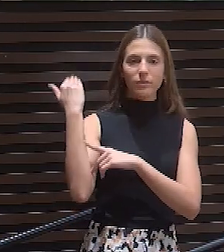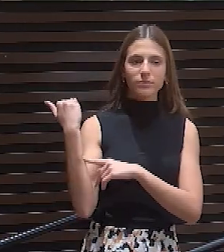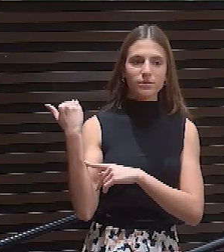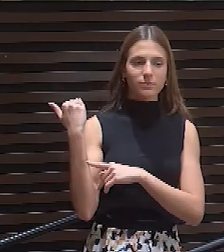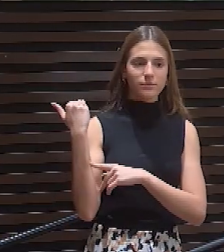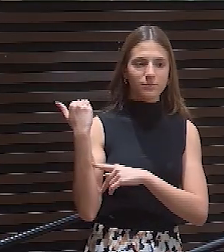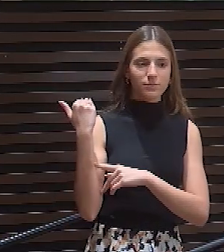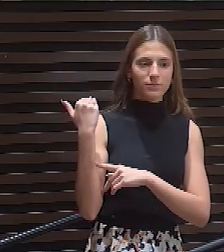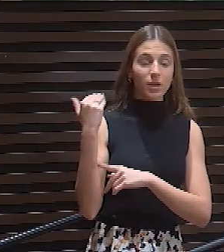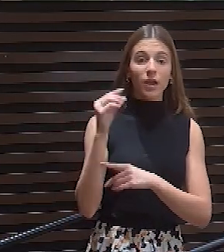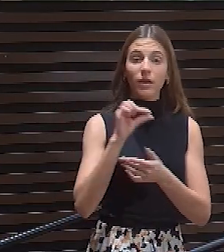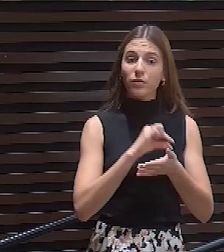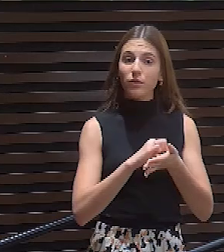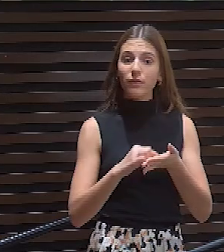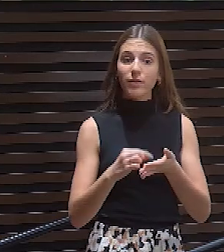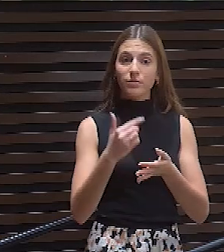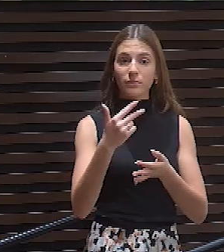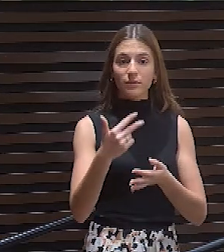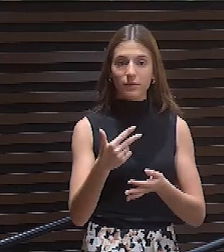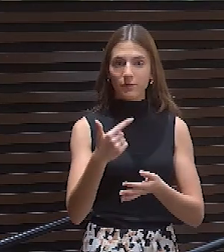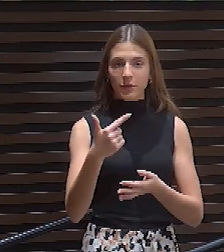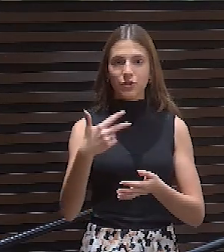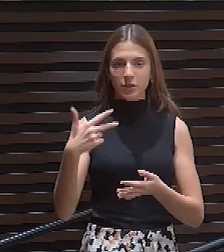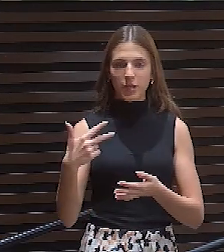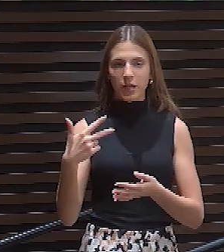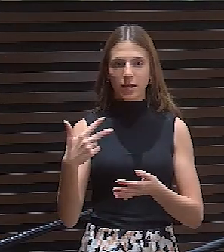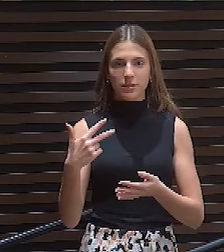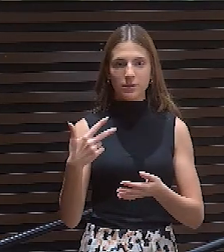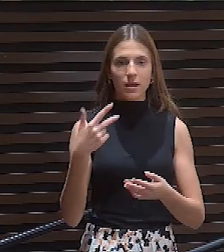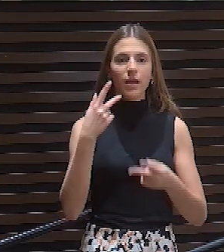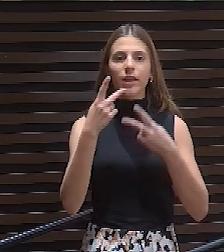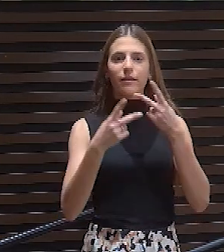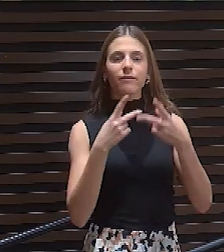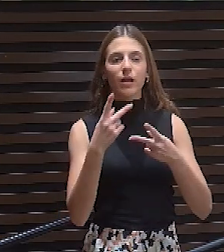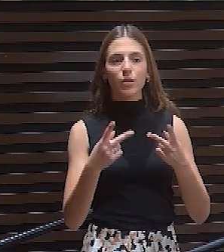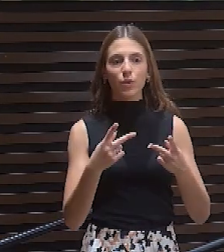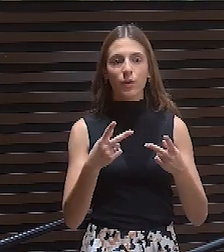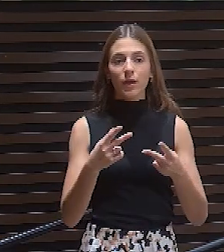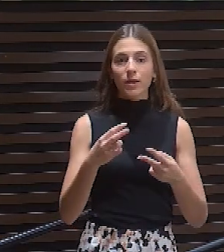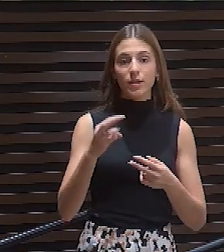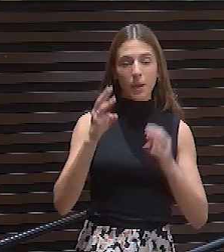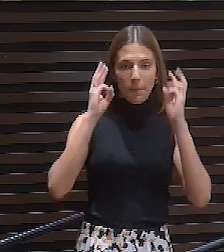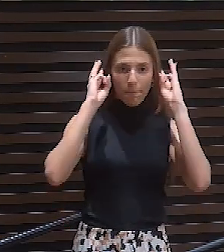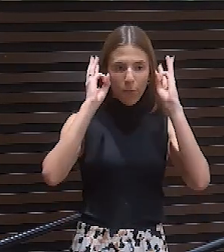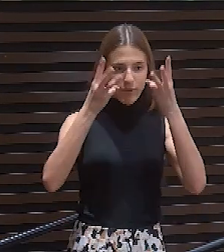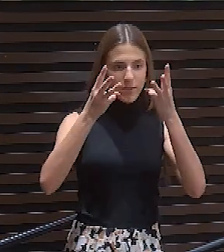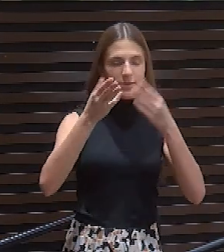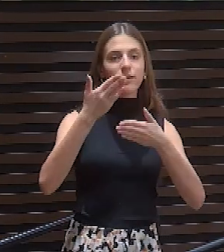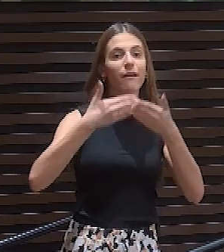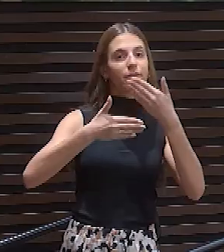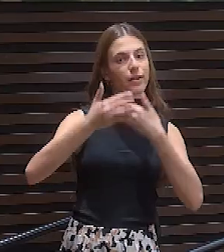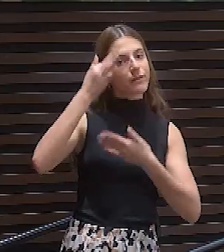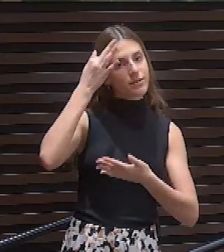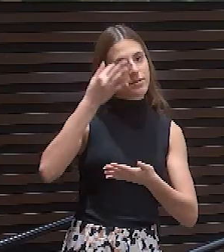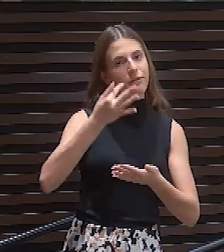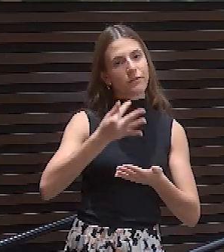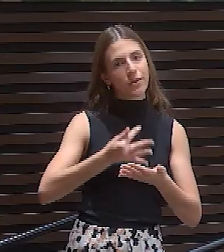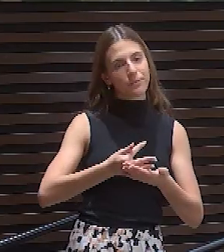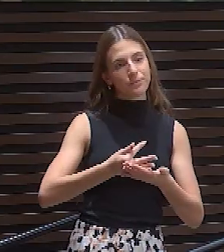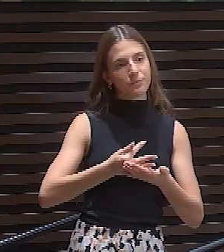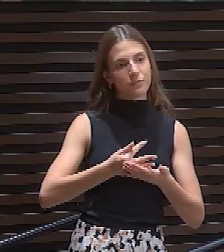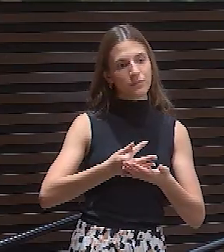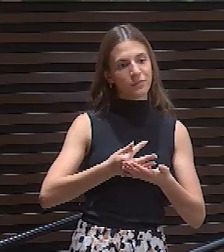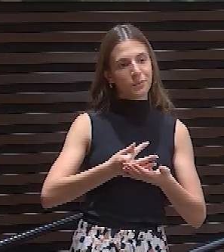que no verso 23 entrou Moisés, pela fé Moisés. Nós temos vindo desde